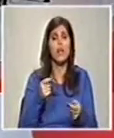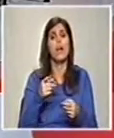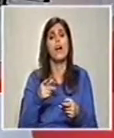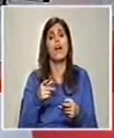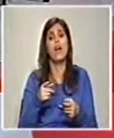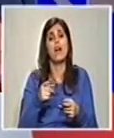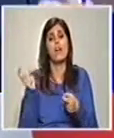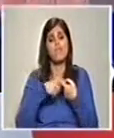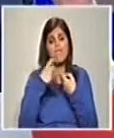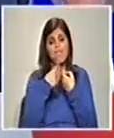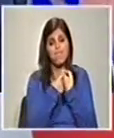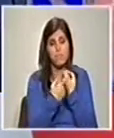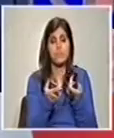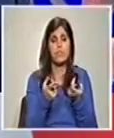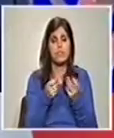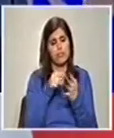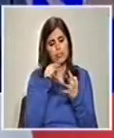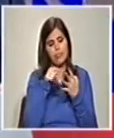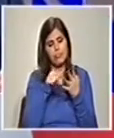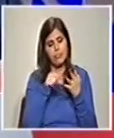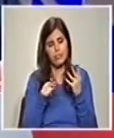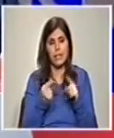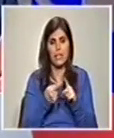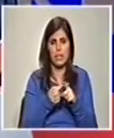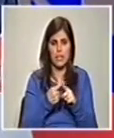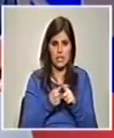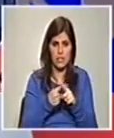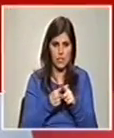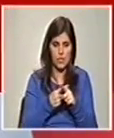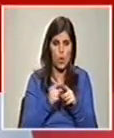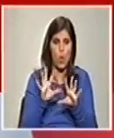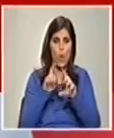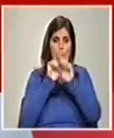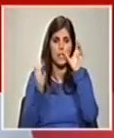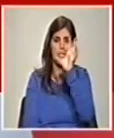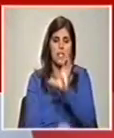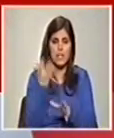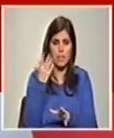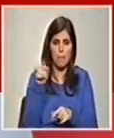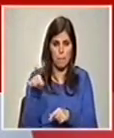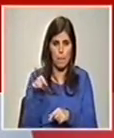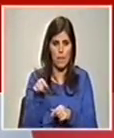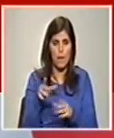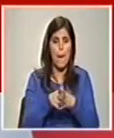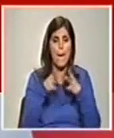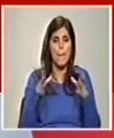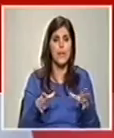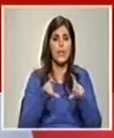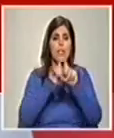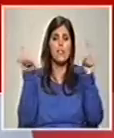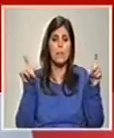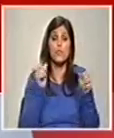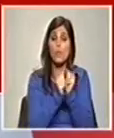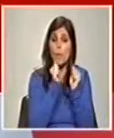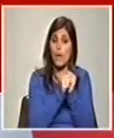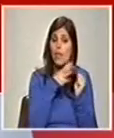com os acionistas. Portanto, isto é um conjunto de interesses que, quando uma empresa mas, se forma, provavelmente todas as empresas lá. Ou quase todas as empresas têm isso no papel. A prática mas,